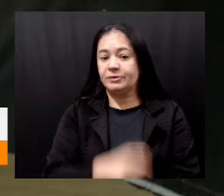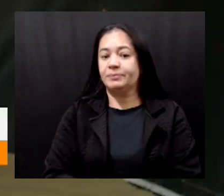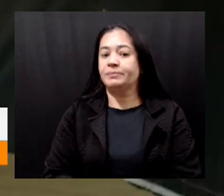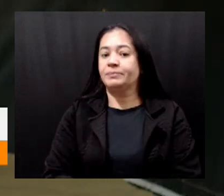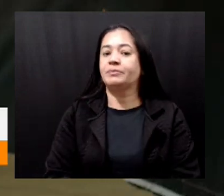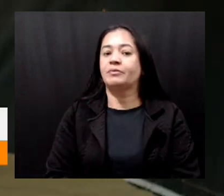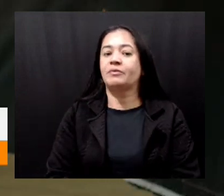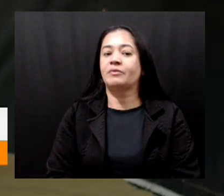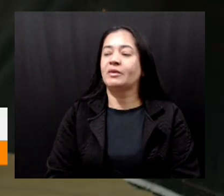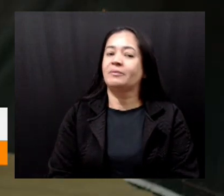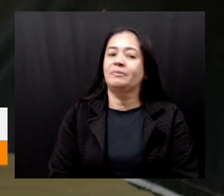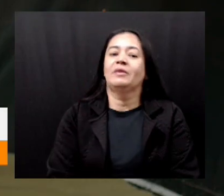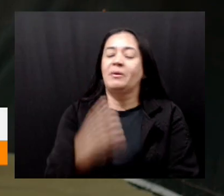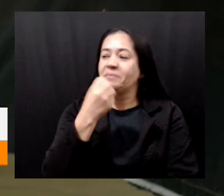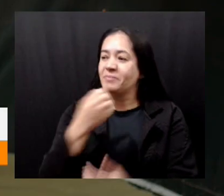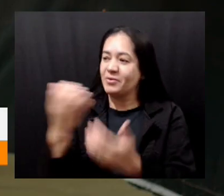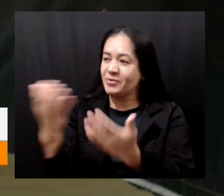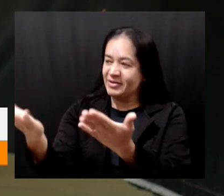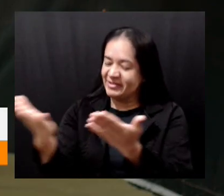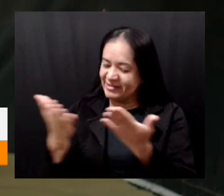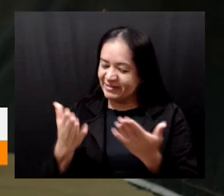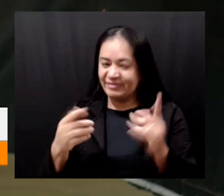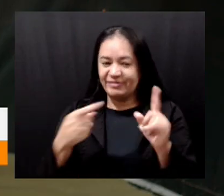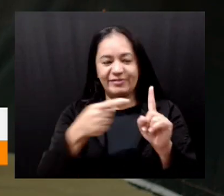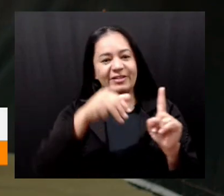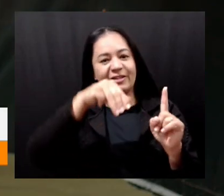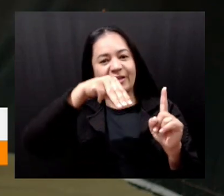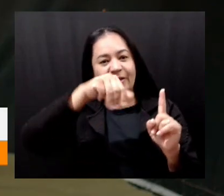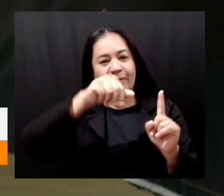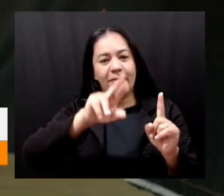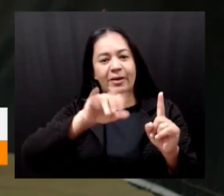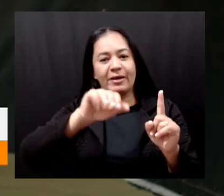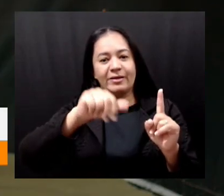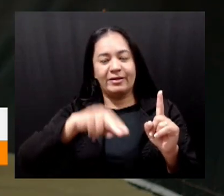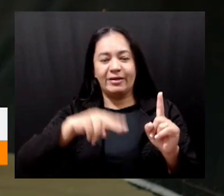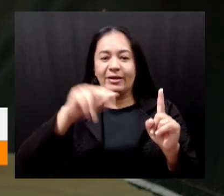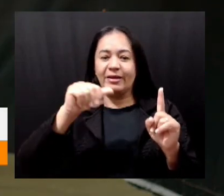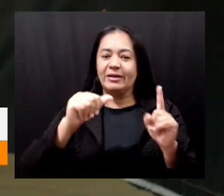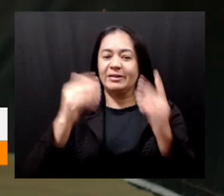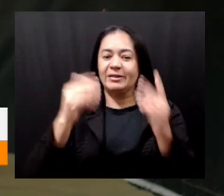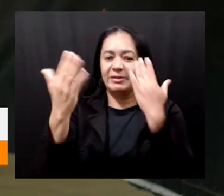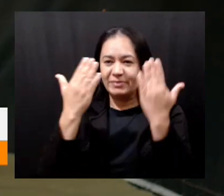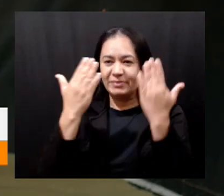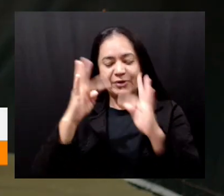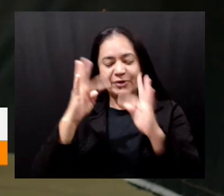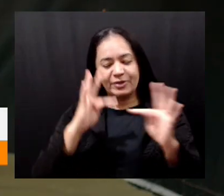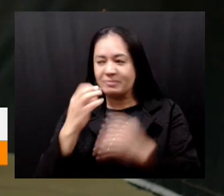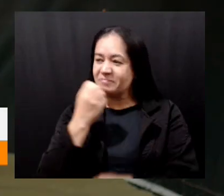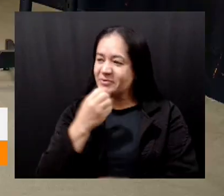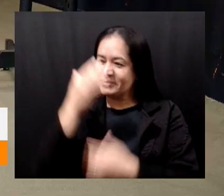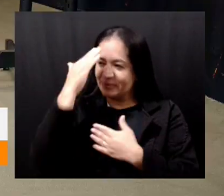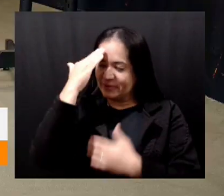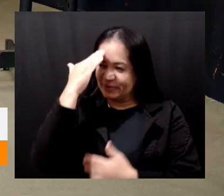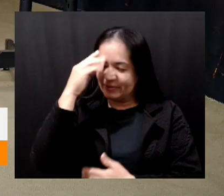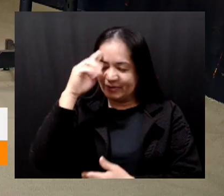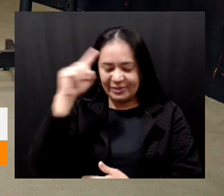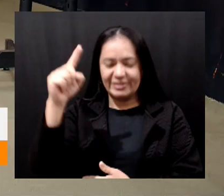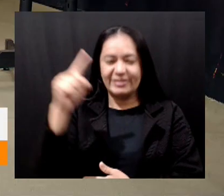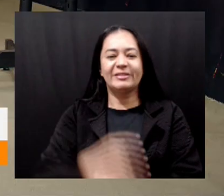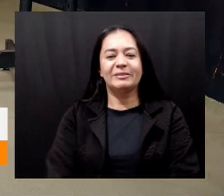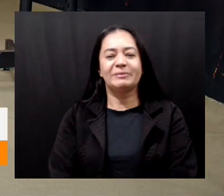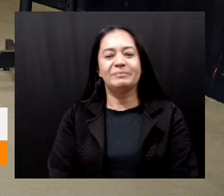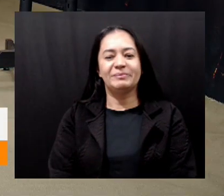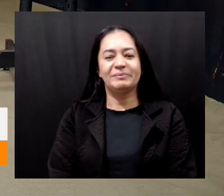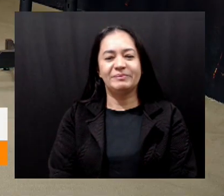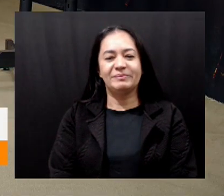iniciais. Mariana Lamas, psicoterapeuta transpessoal. Muito bom dia, obrigada pela sua participação aqui no Estúdio Câmara. Obrigada, bom dia,